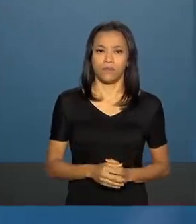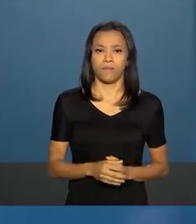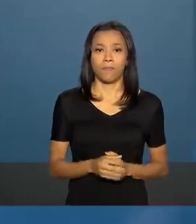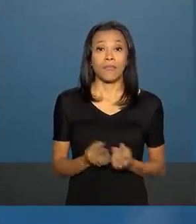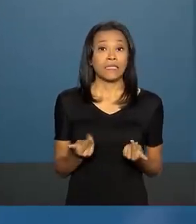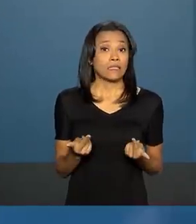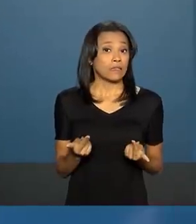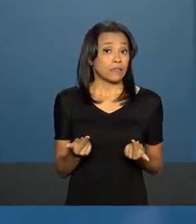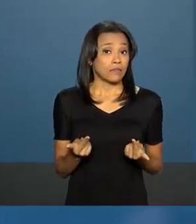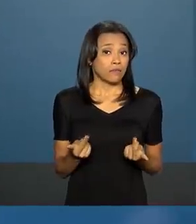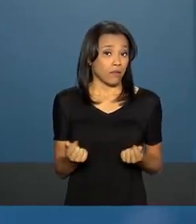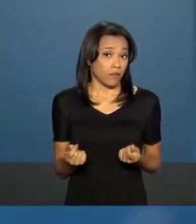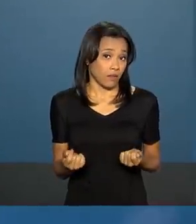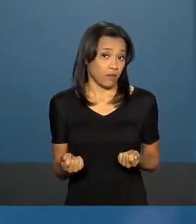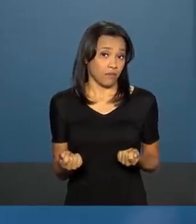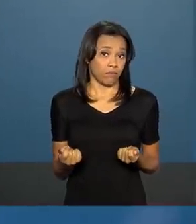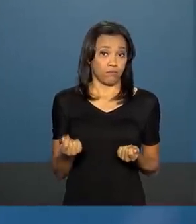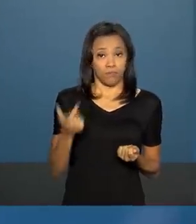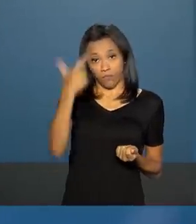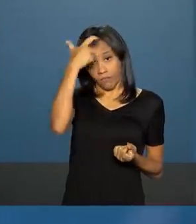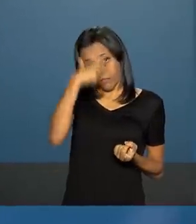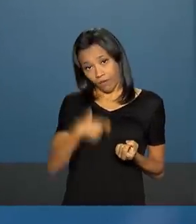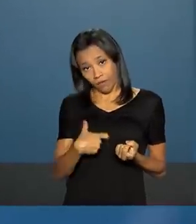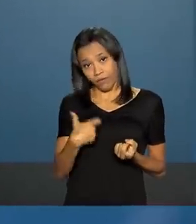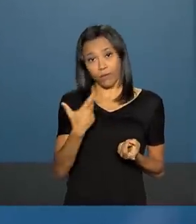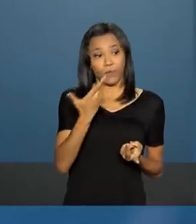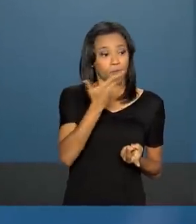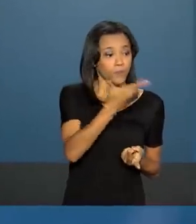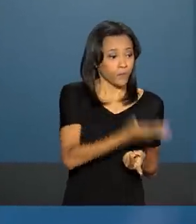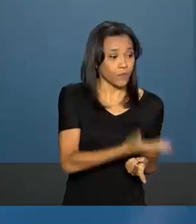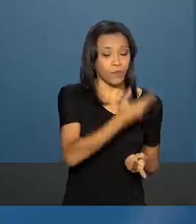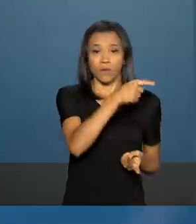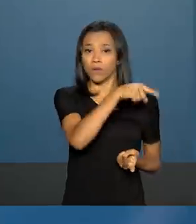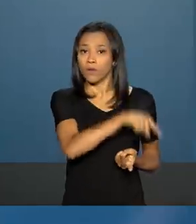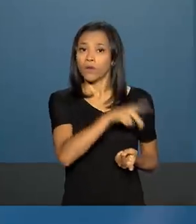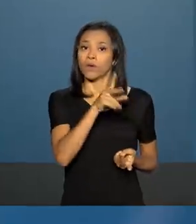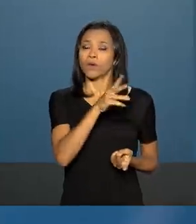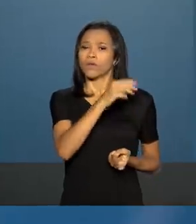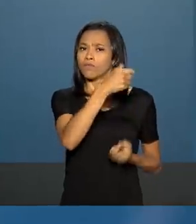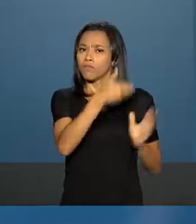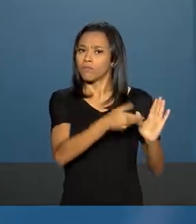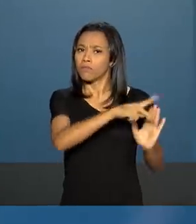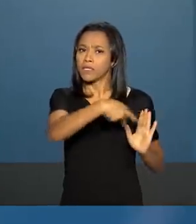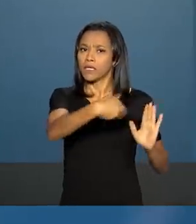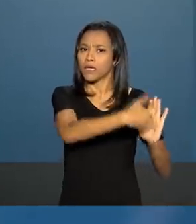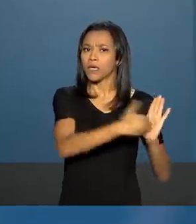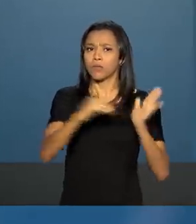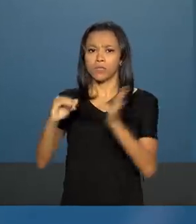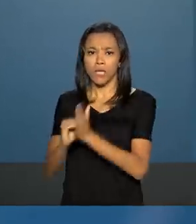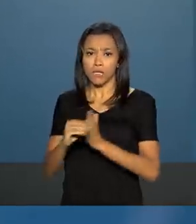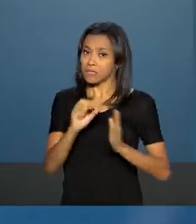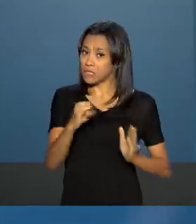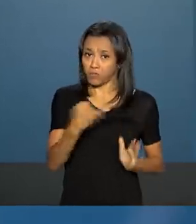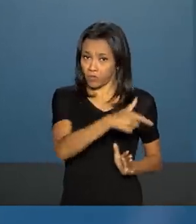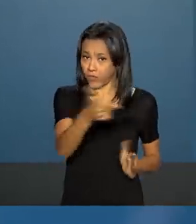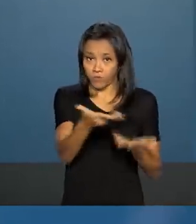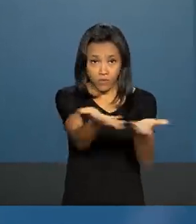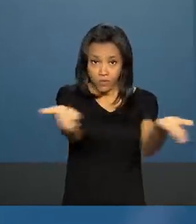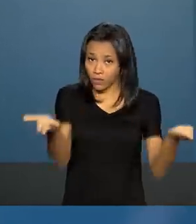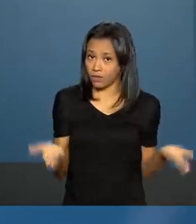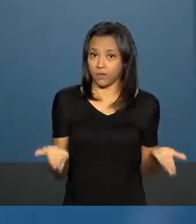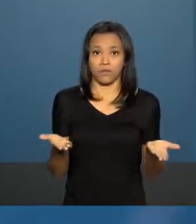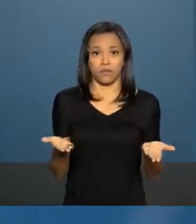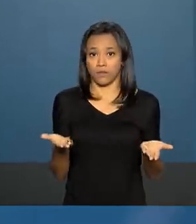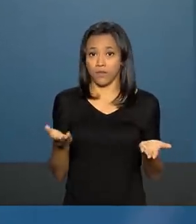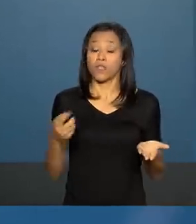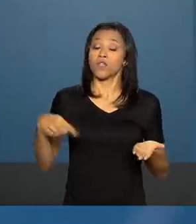Nada eu, Rodrigo Maia ou Alcolumbre possamos fazer se não tiver vocês e, na frente de